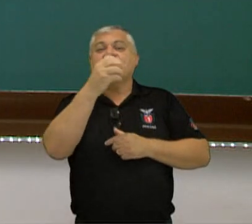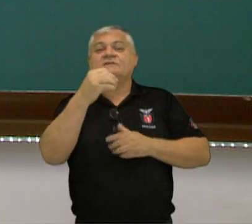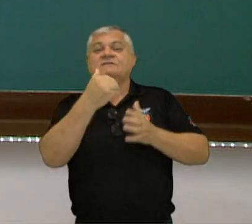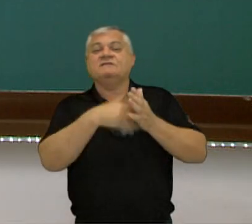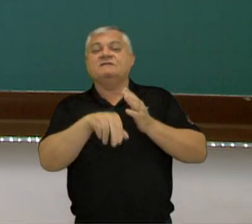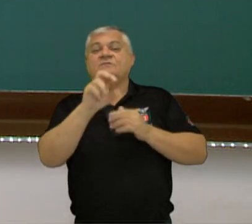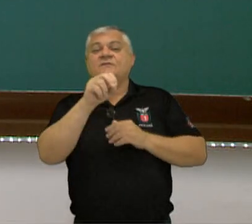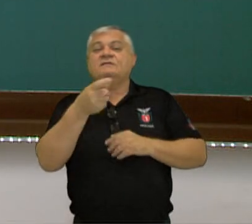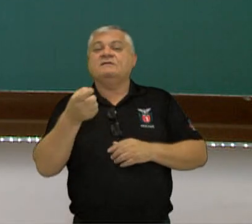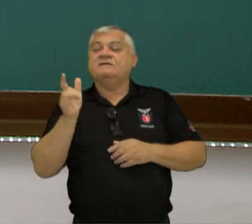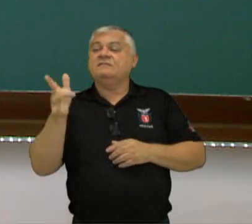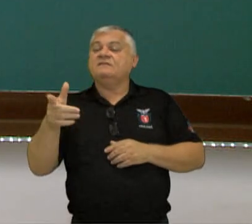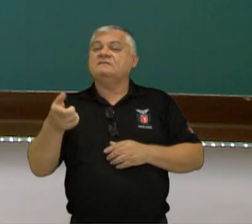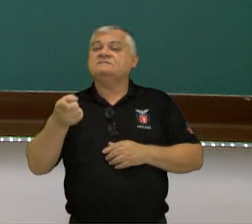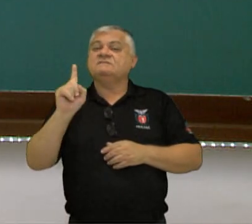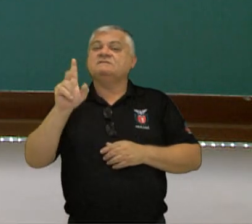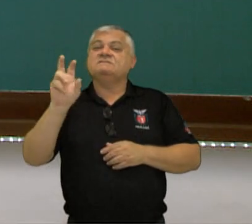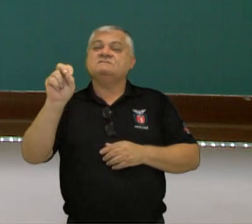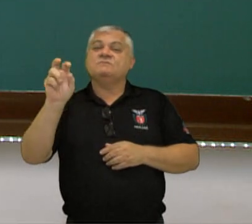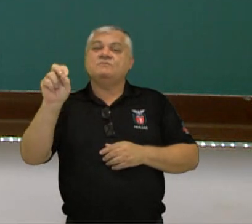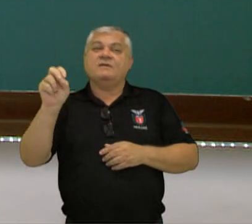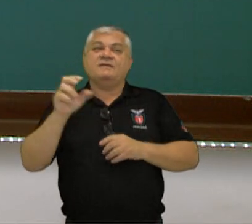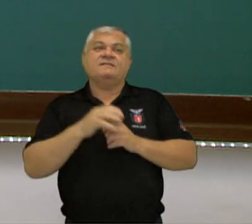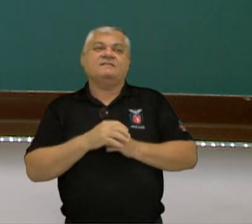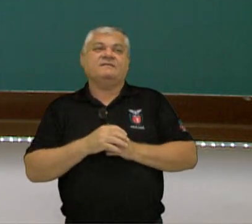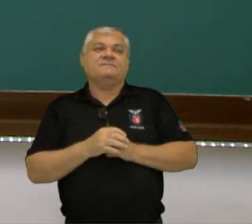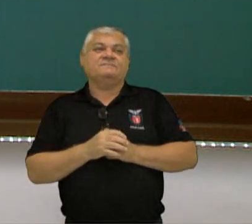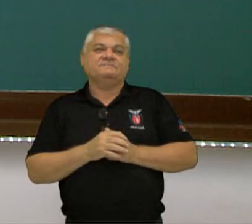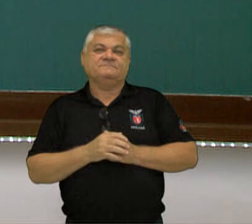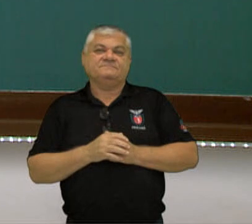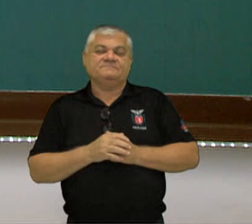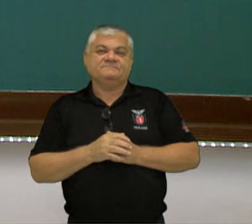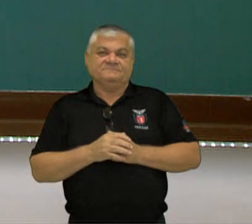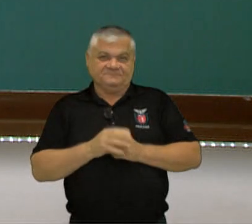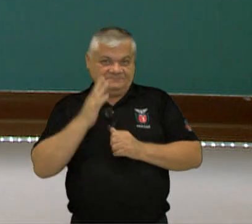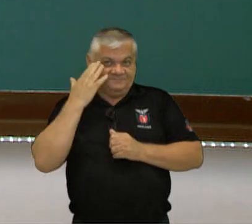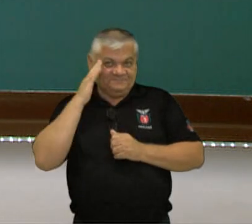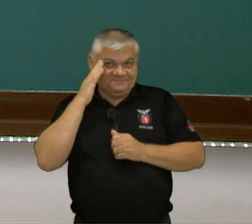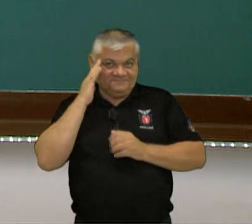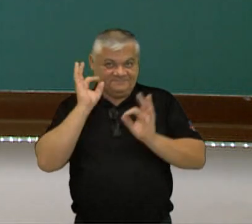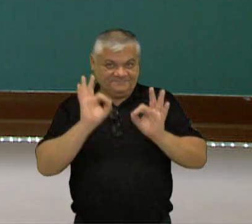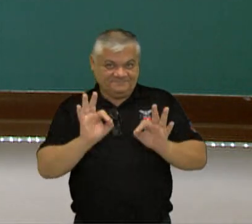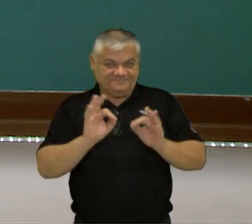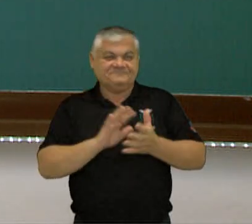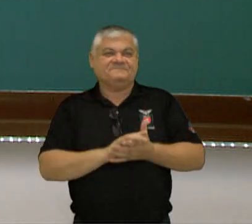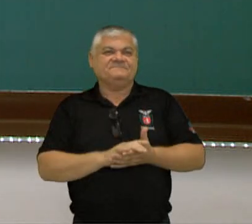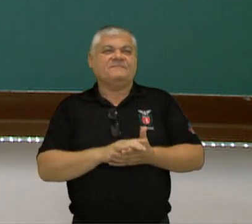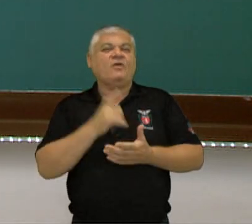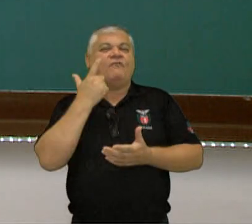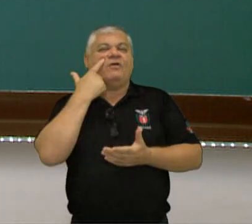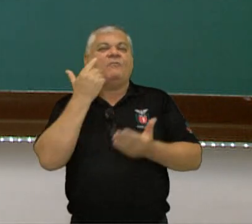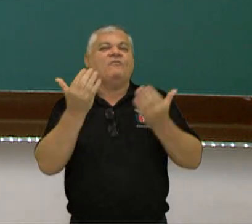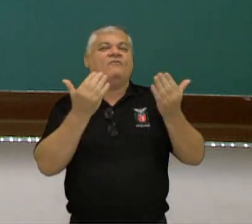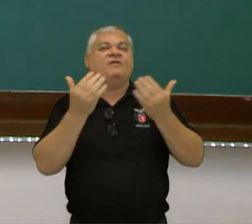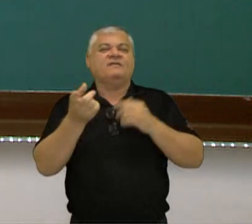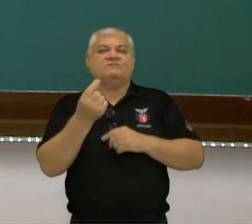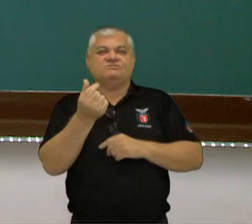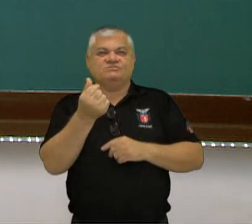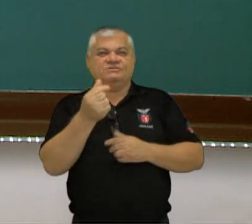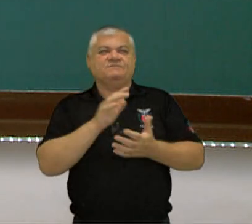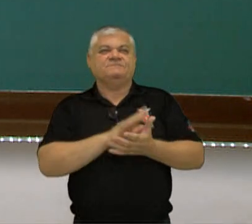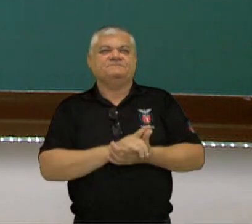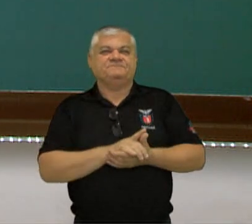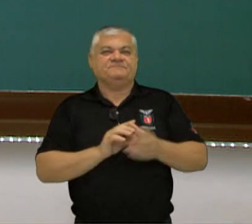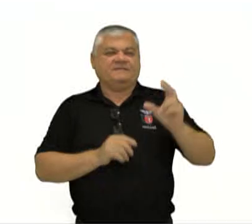ficar 150. E o sinal, eu pego o sinal do maior. Vamos fazer uma comparação com dinheiro. Eu